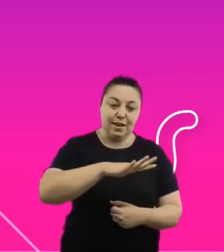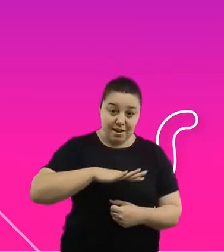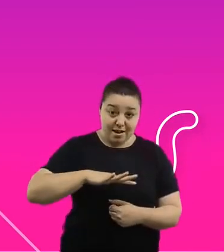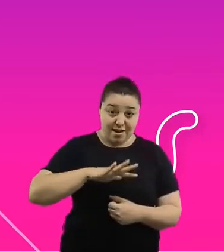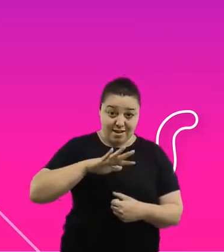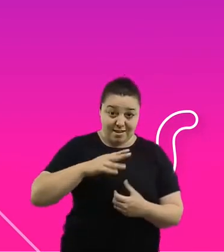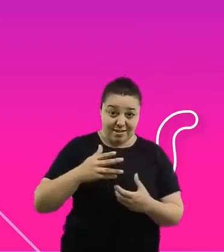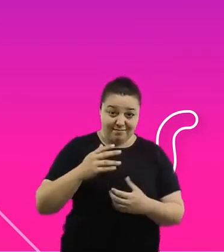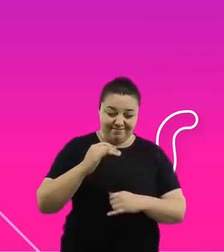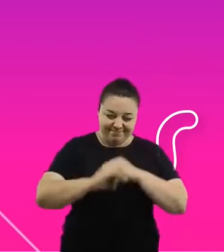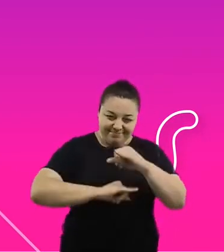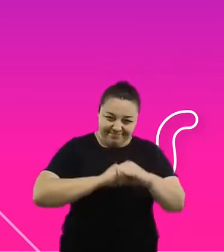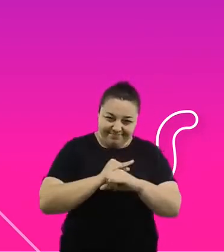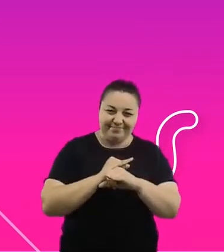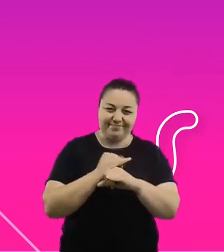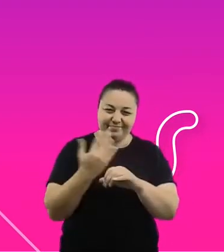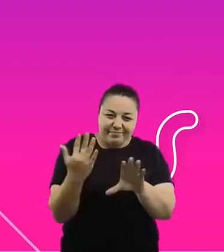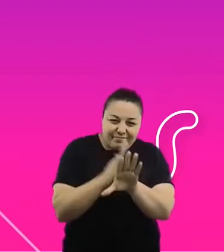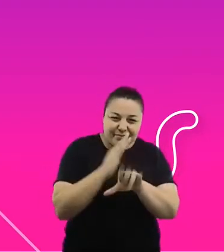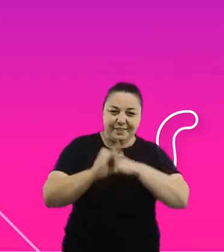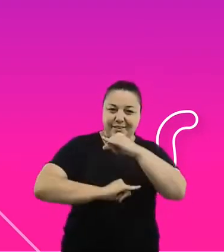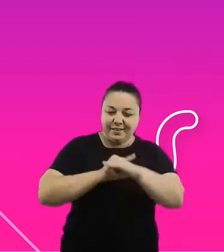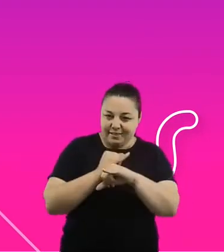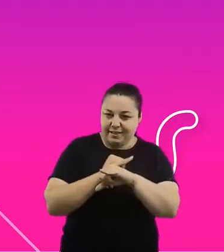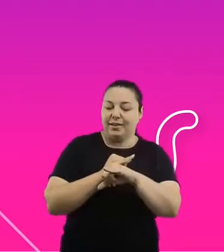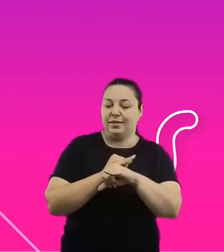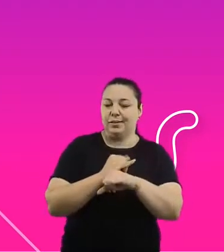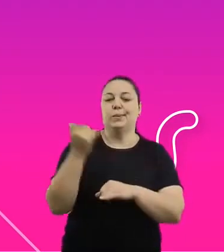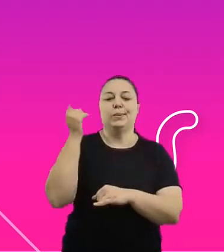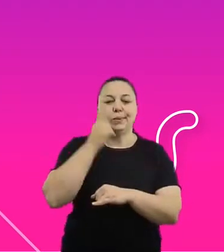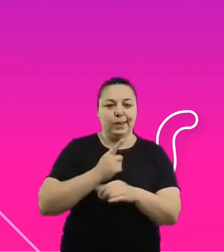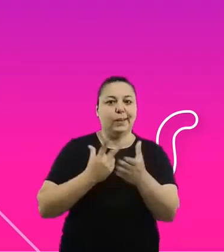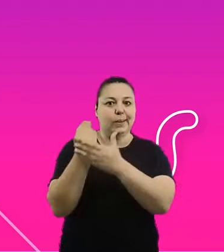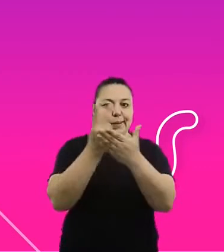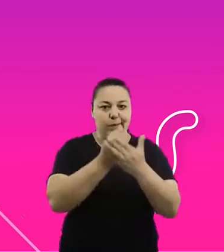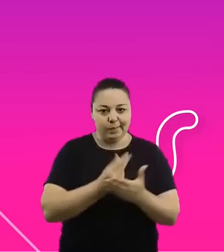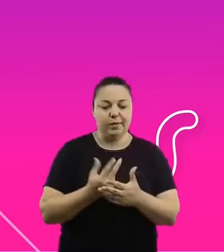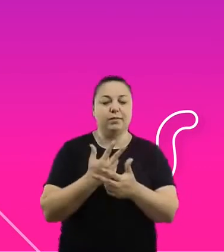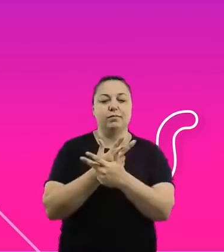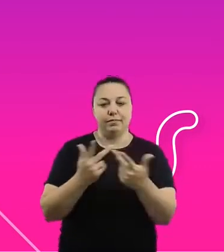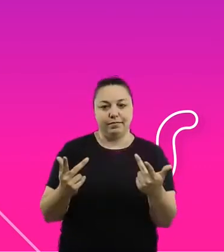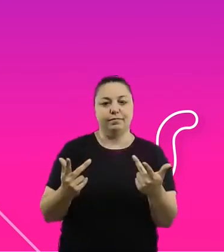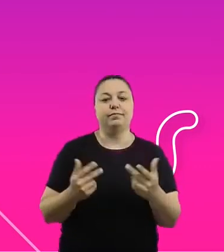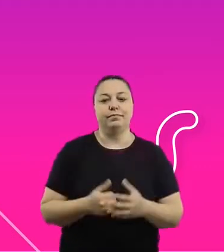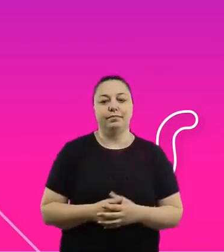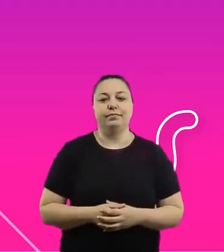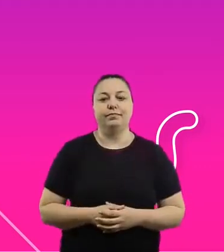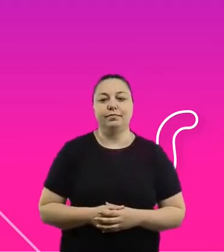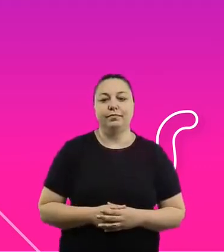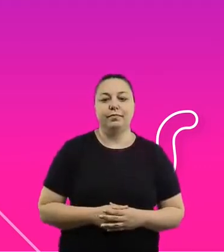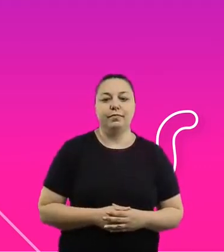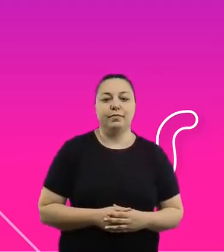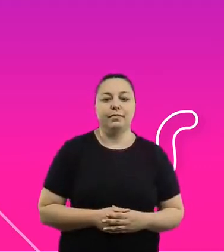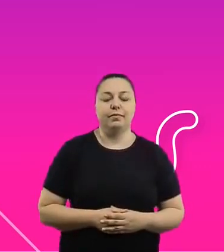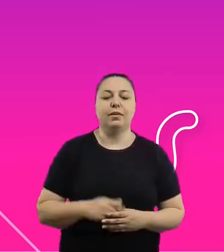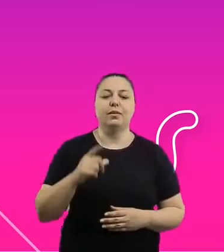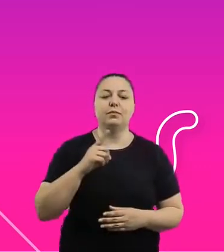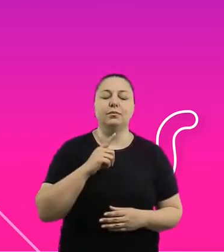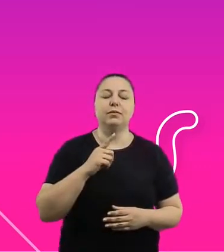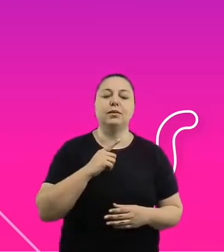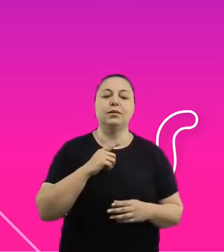certo? De onde vêm essas informações pessoais? Vem justamente dos vazamentos que aconteceram ao longo dos últimos meses, dos últimos